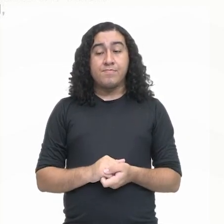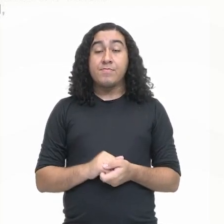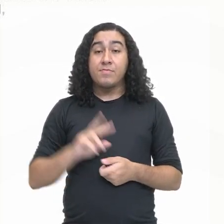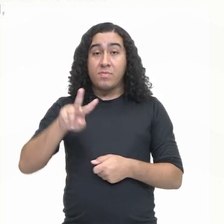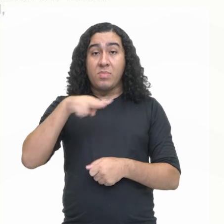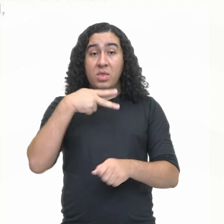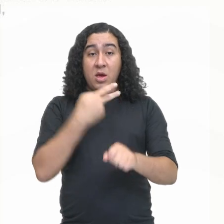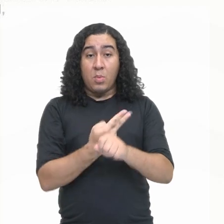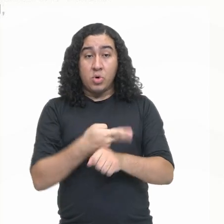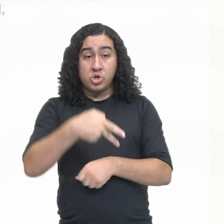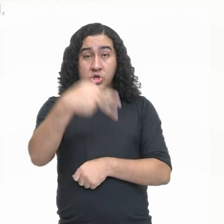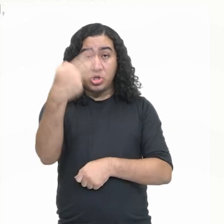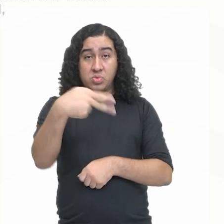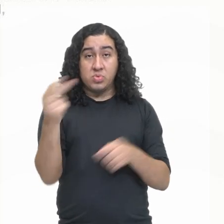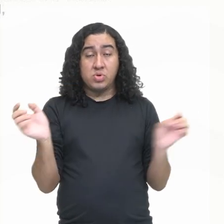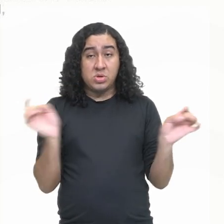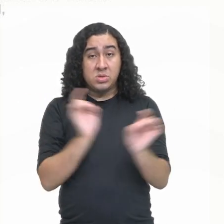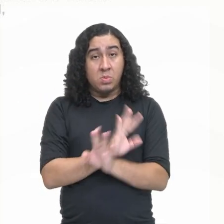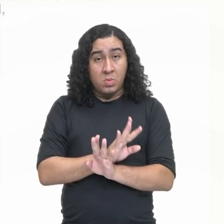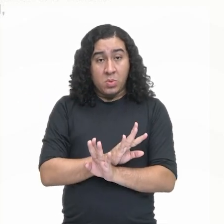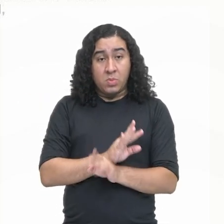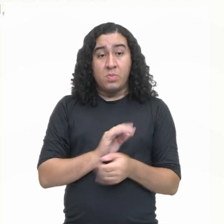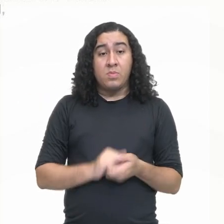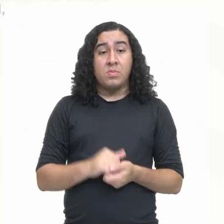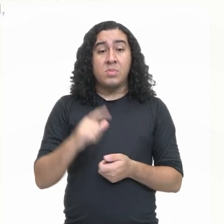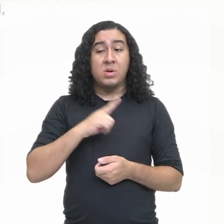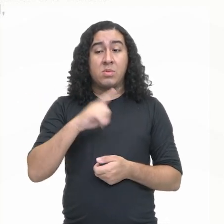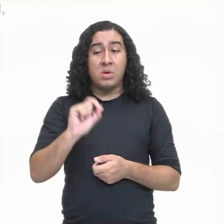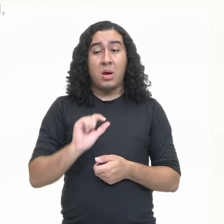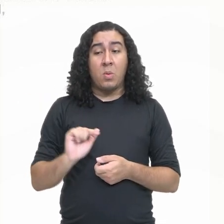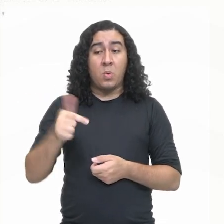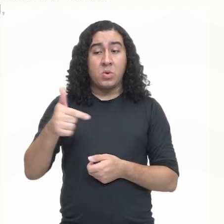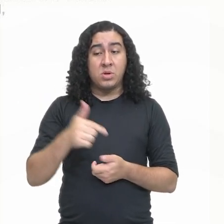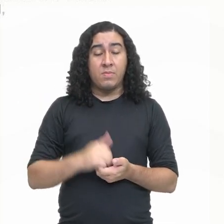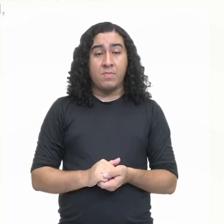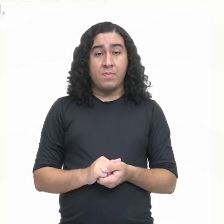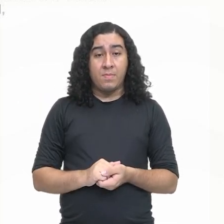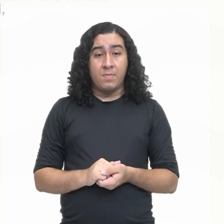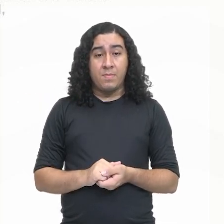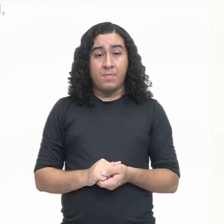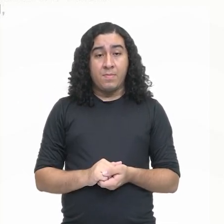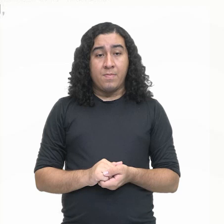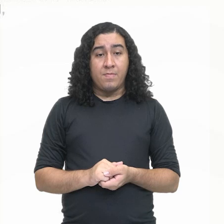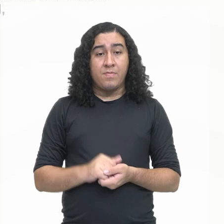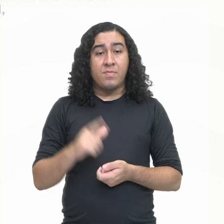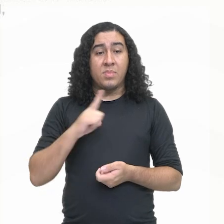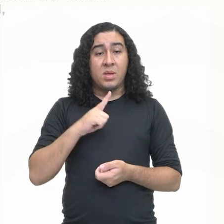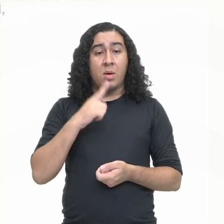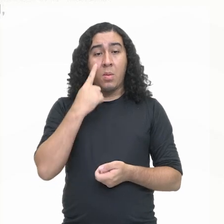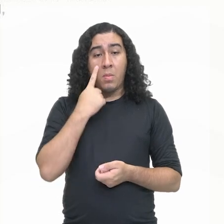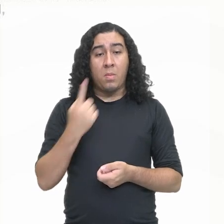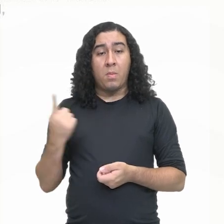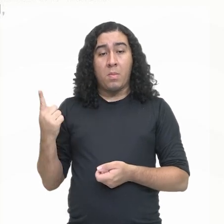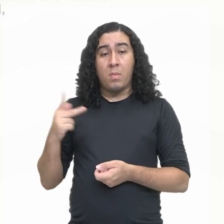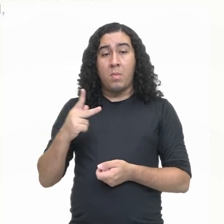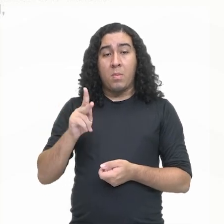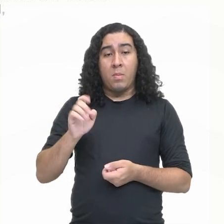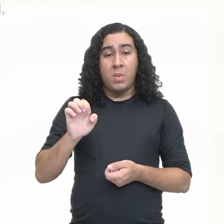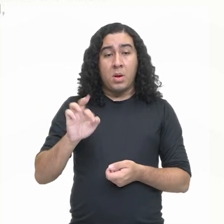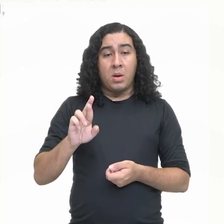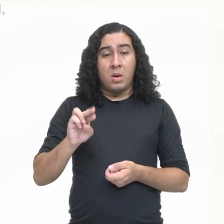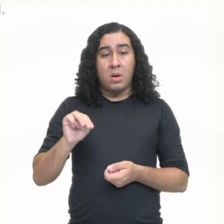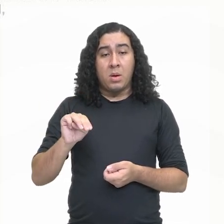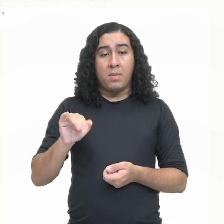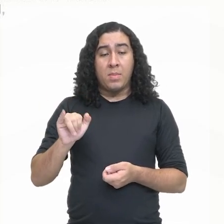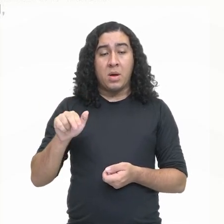dessa segunda grande extinção, nós tivemos a extinção aí no Permiano, né? E aí